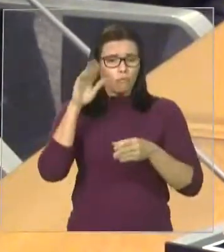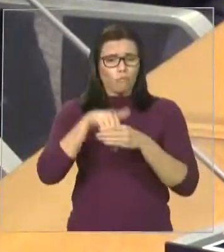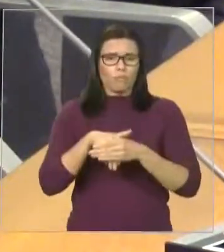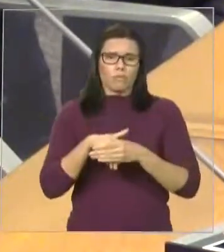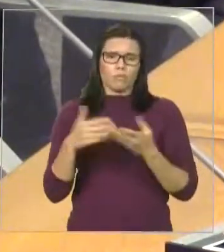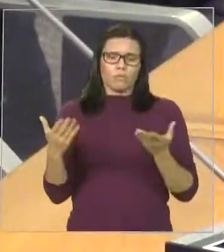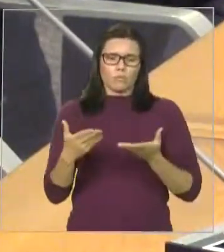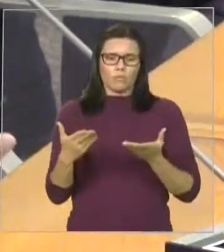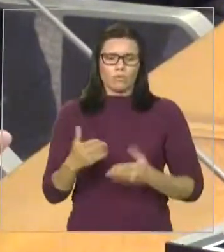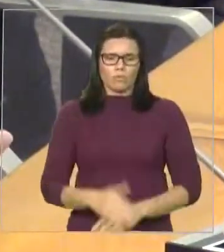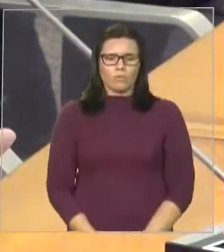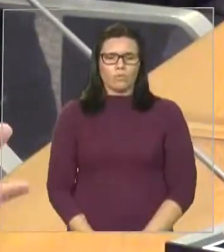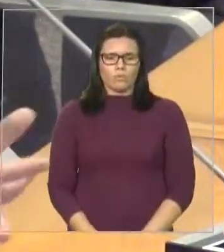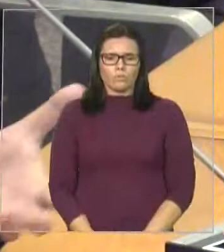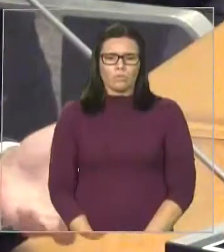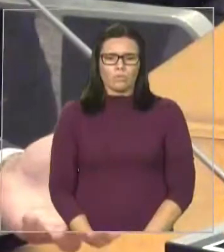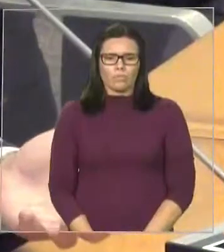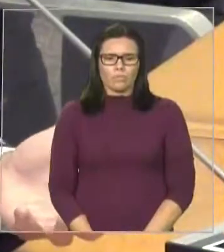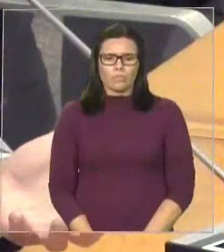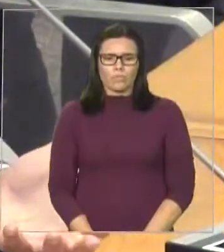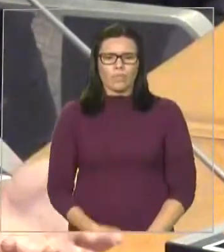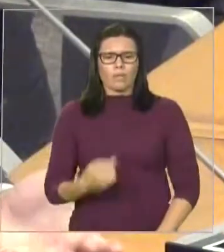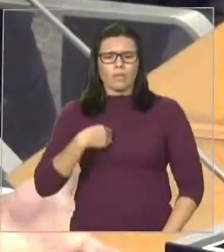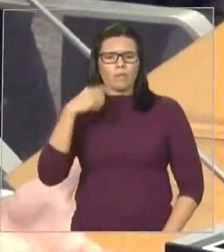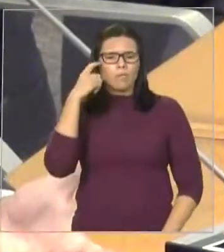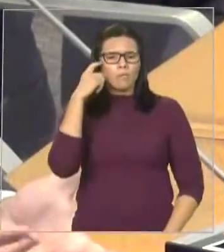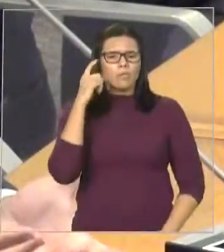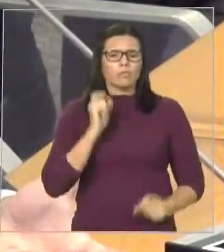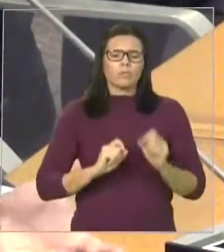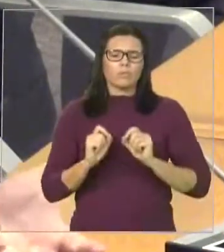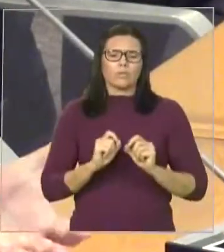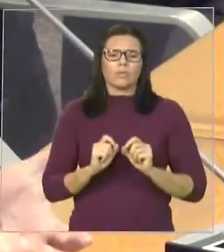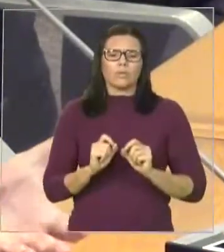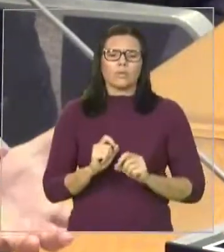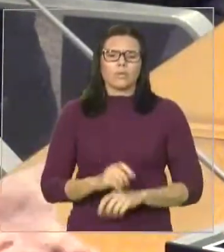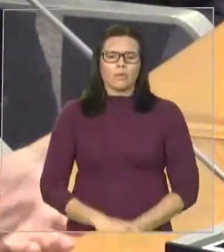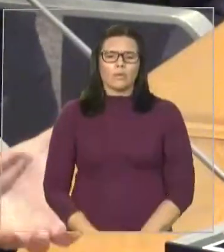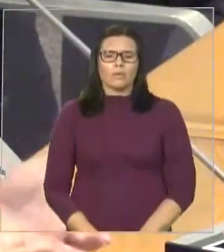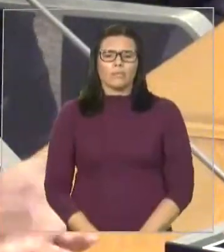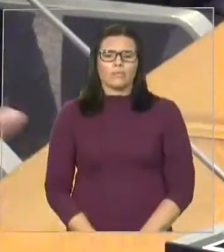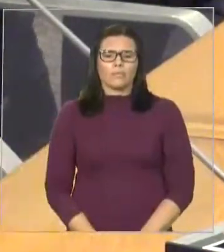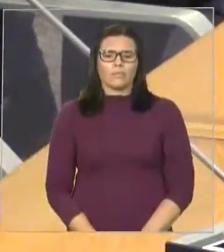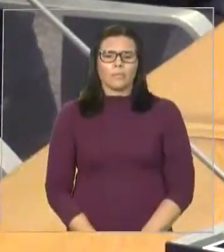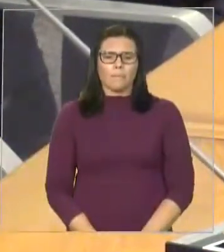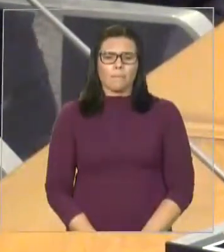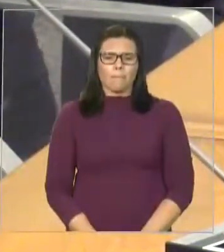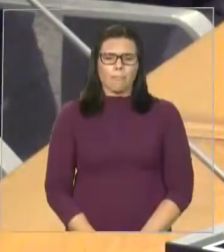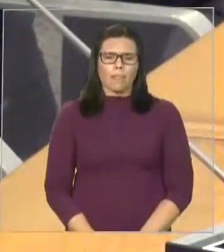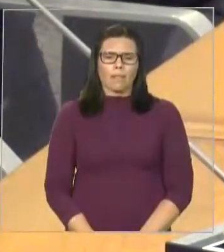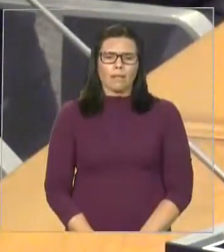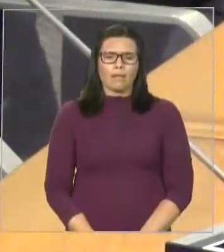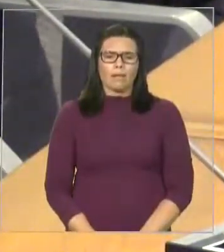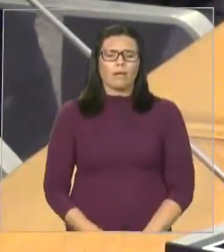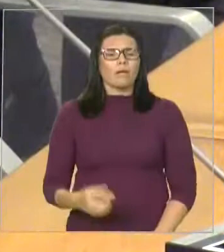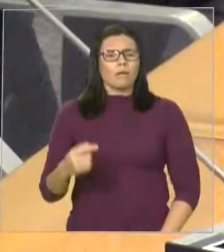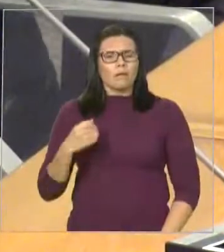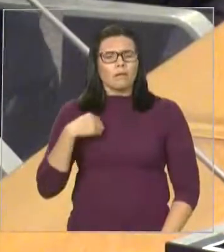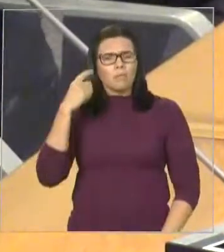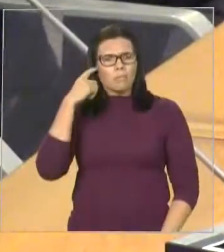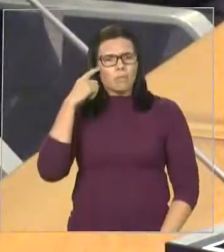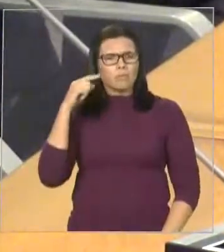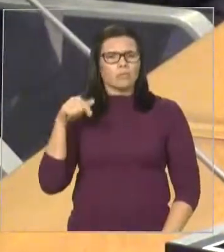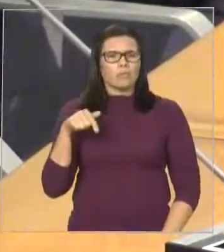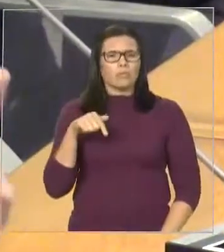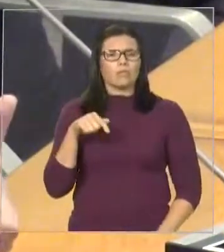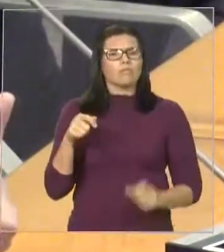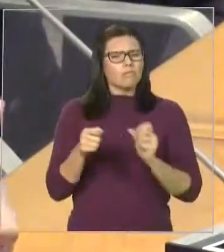aqui poderiam ter essa autonomia de ver que tem que adotar pelo menos uma posição semelhante à que adotaram no FEPA.